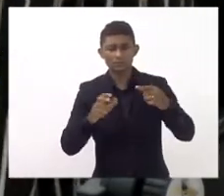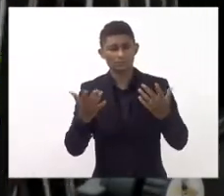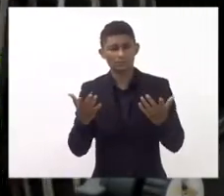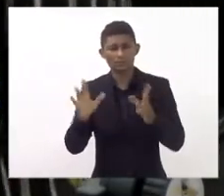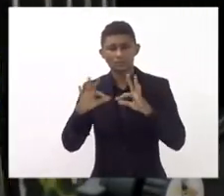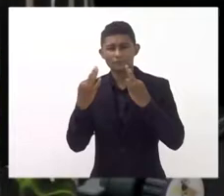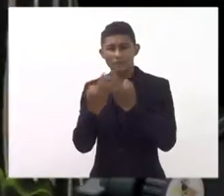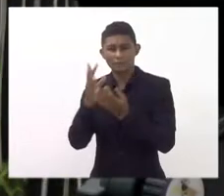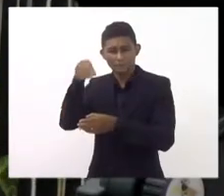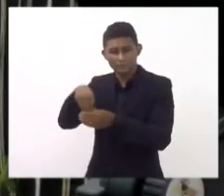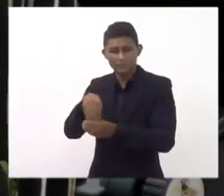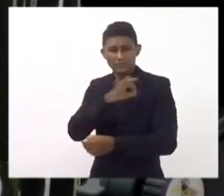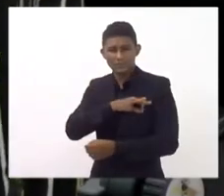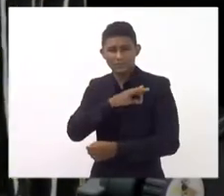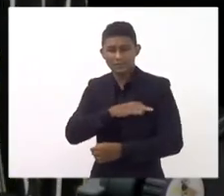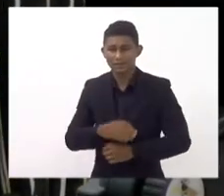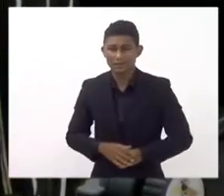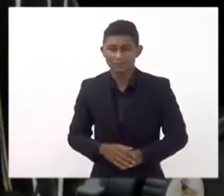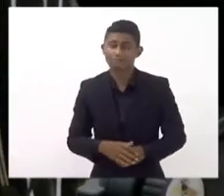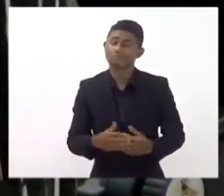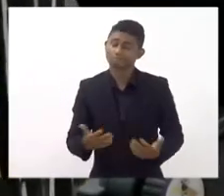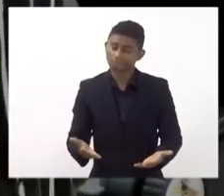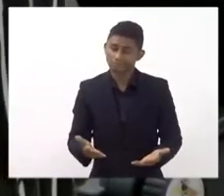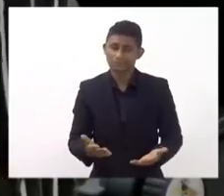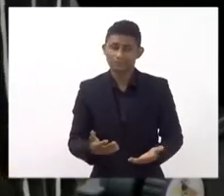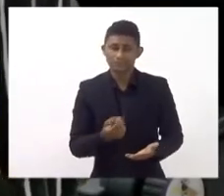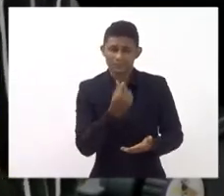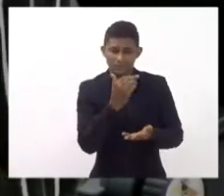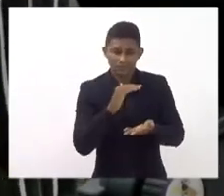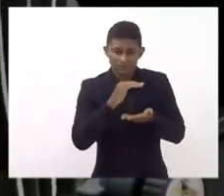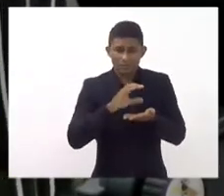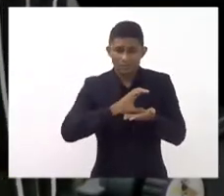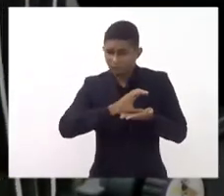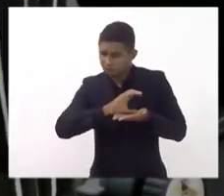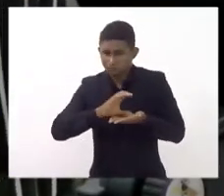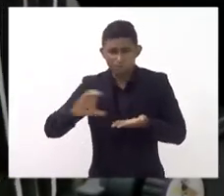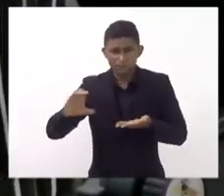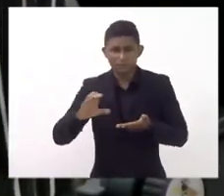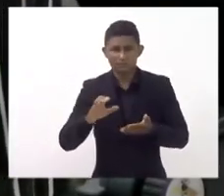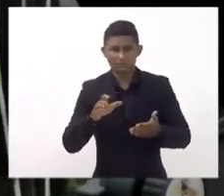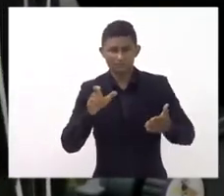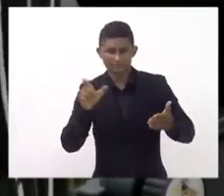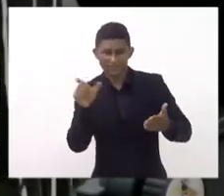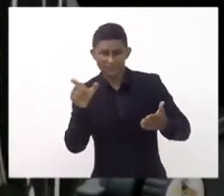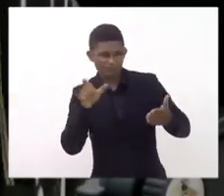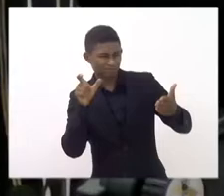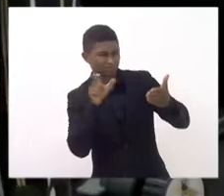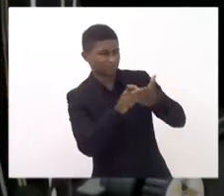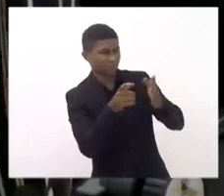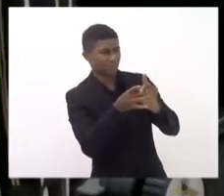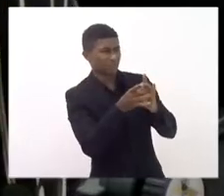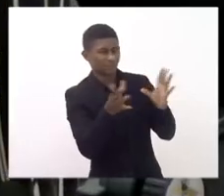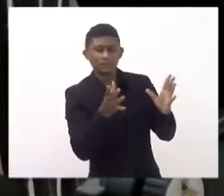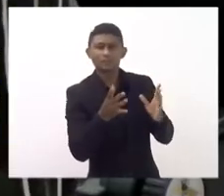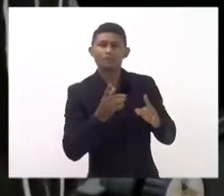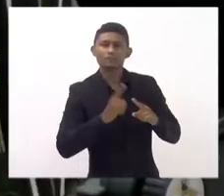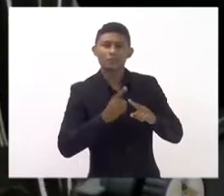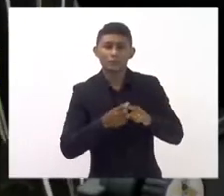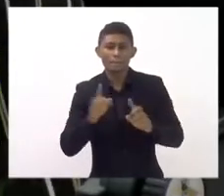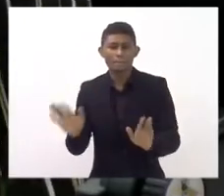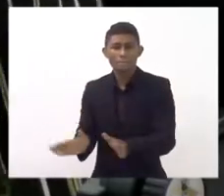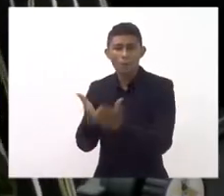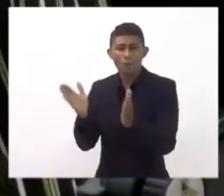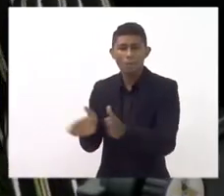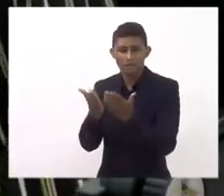É muito simbólico a verba do passe livre estar no fundo de combate à pobreza. Por que é simbólico? Porque, realmente,